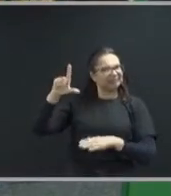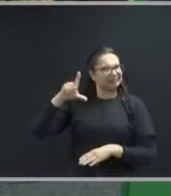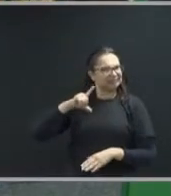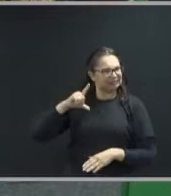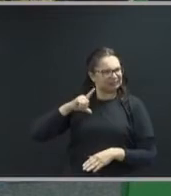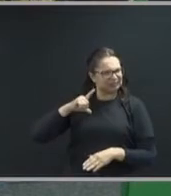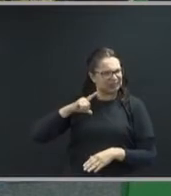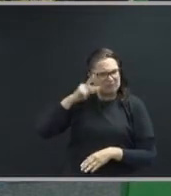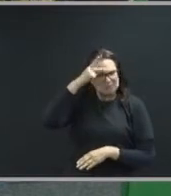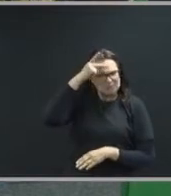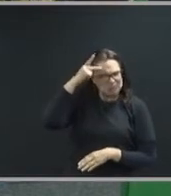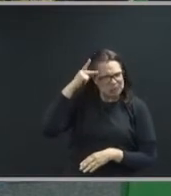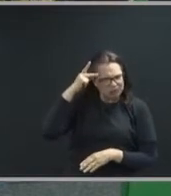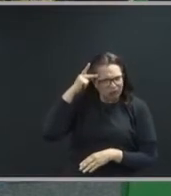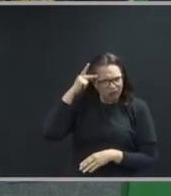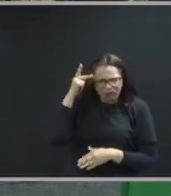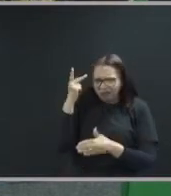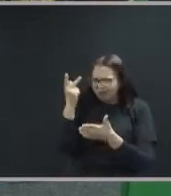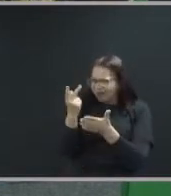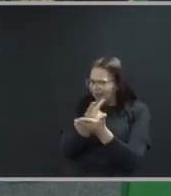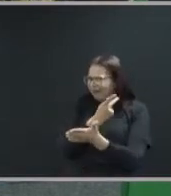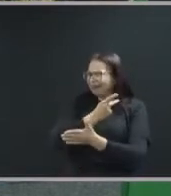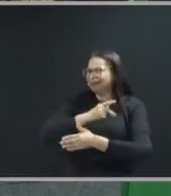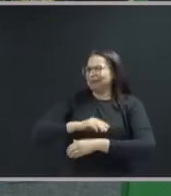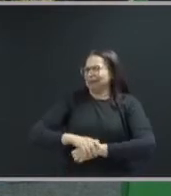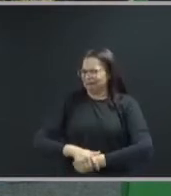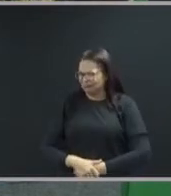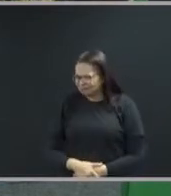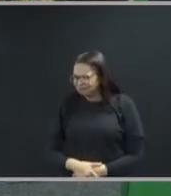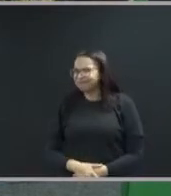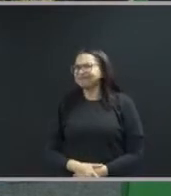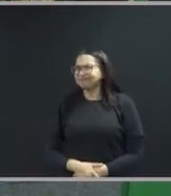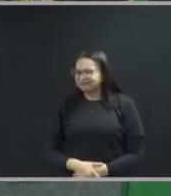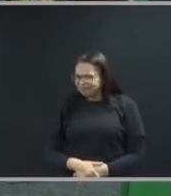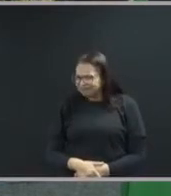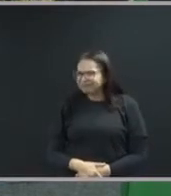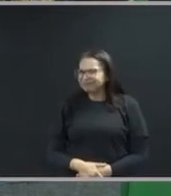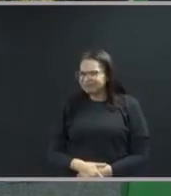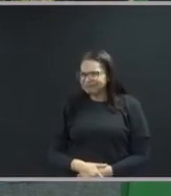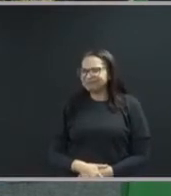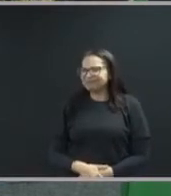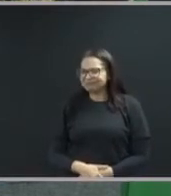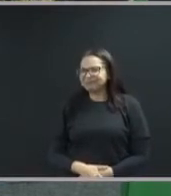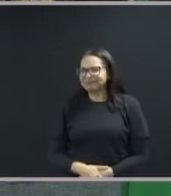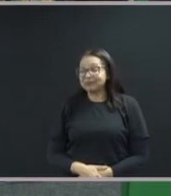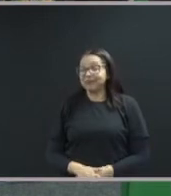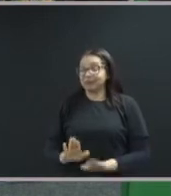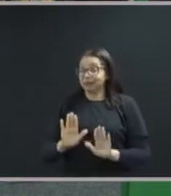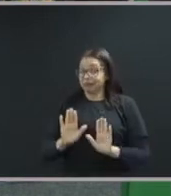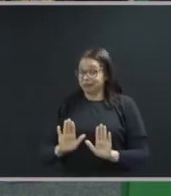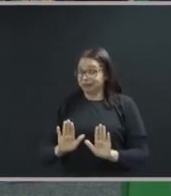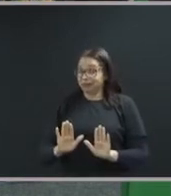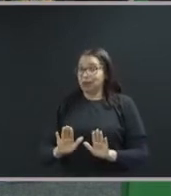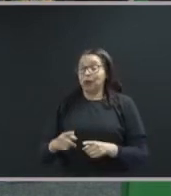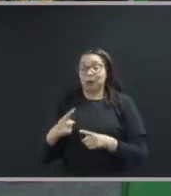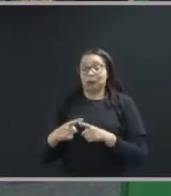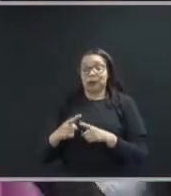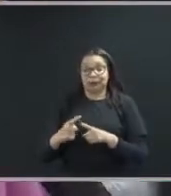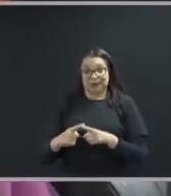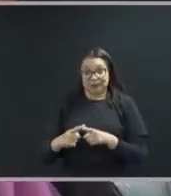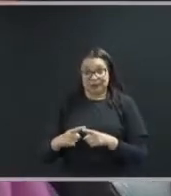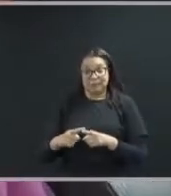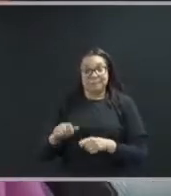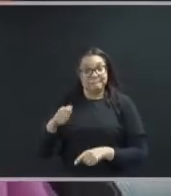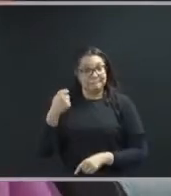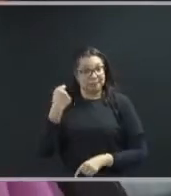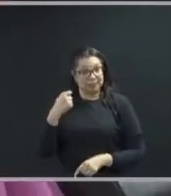tem que aprender a administrar o tribuloso. Porque o tribuloso e a tribulosa têm família. E